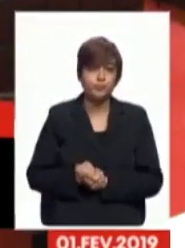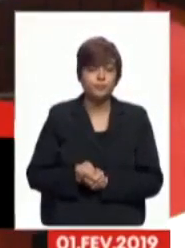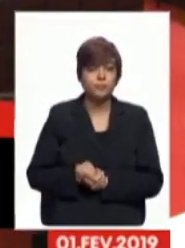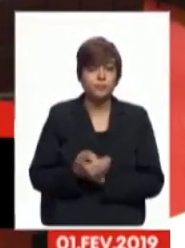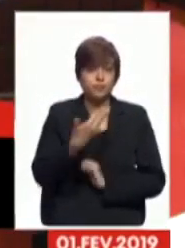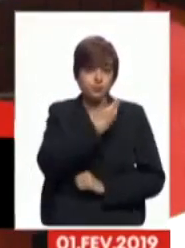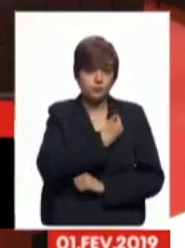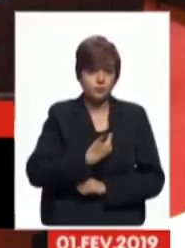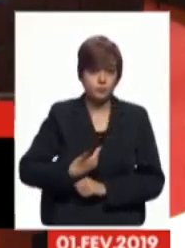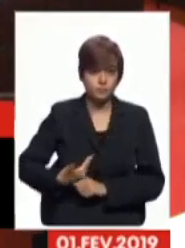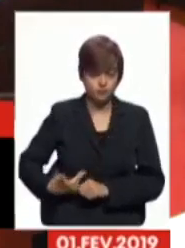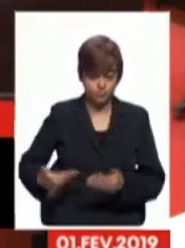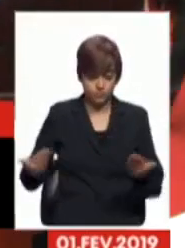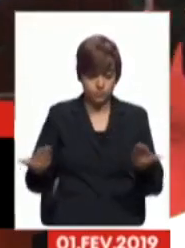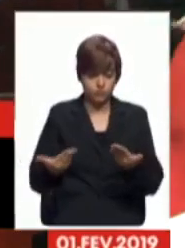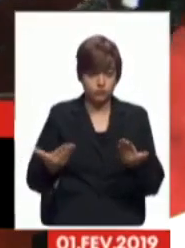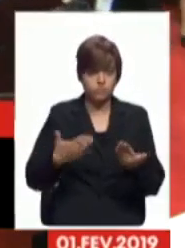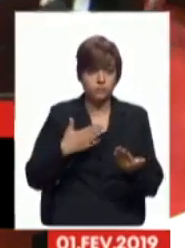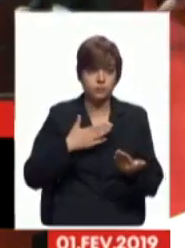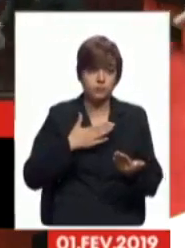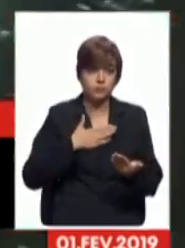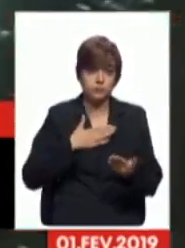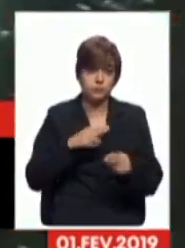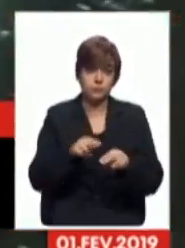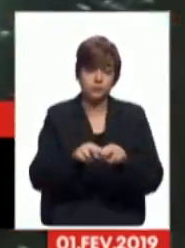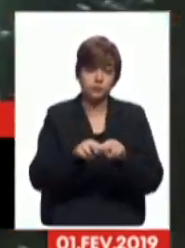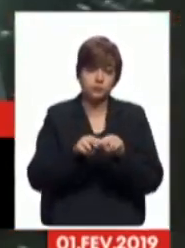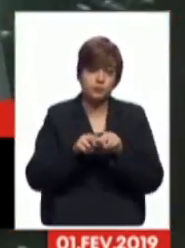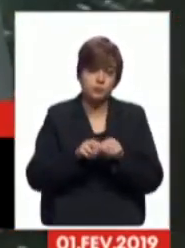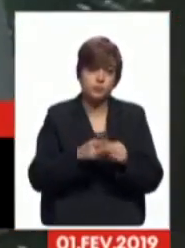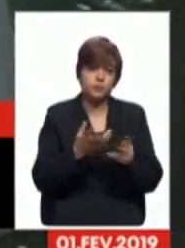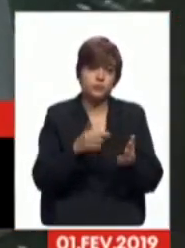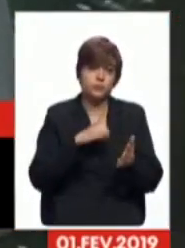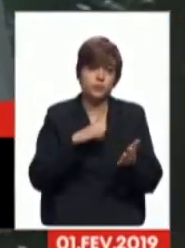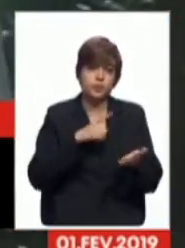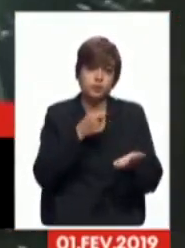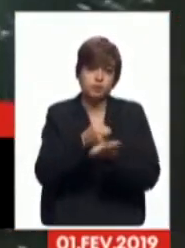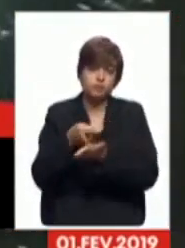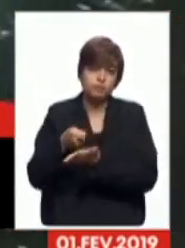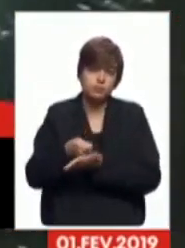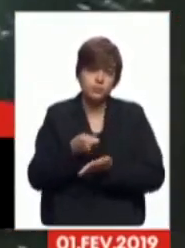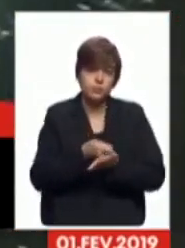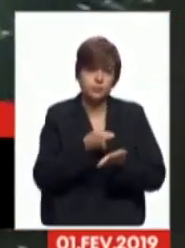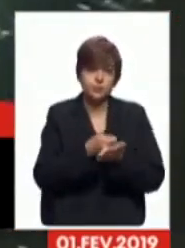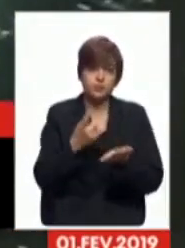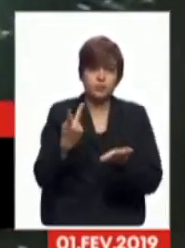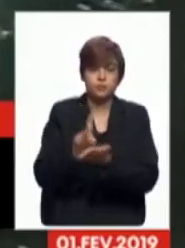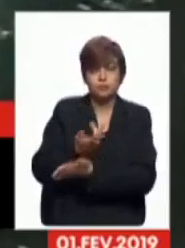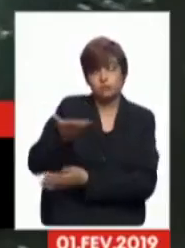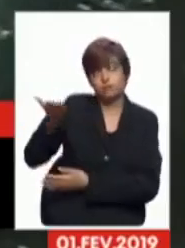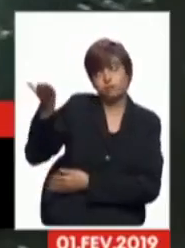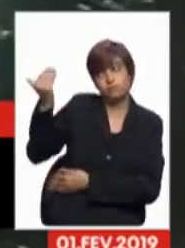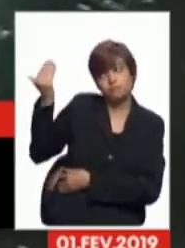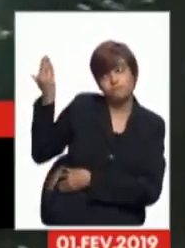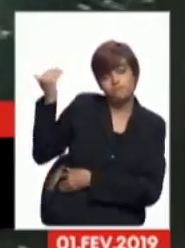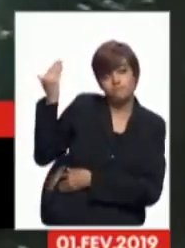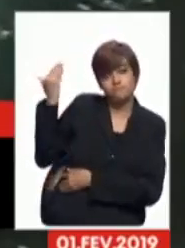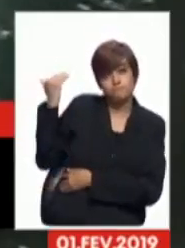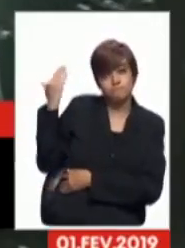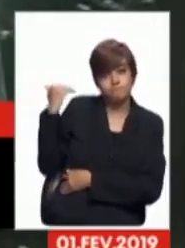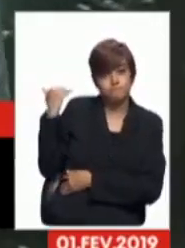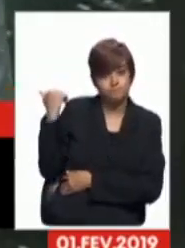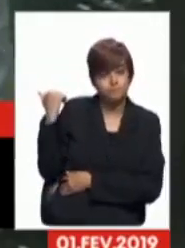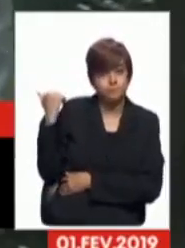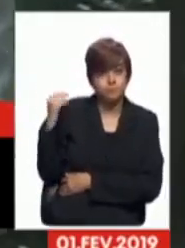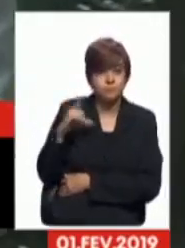governo, decorrente de obrigações contraídas pelas gestões passadas,